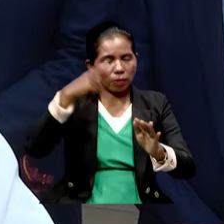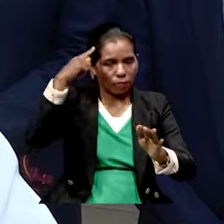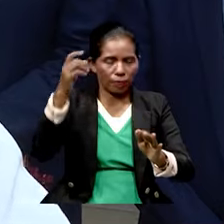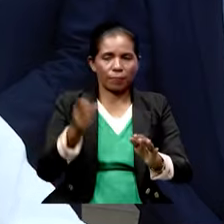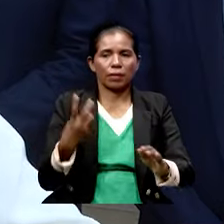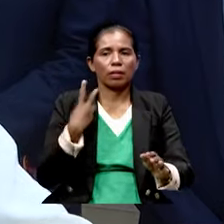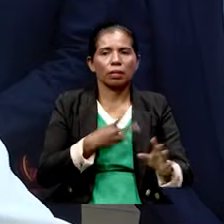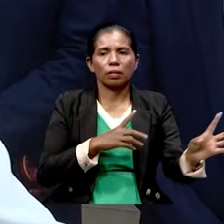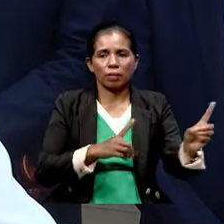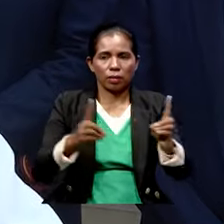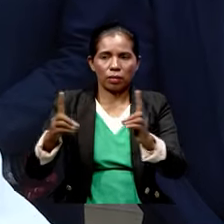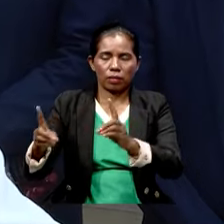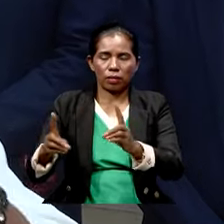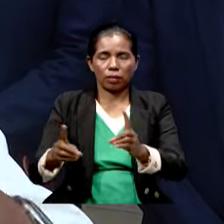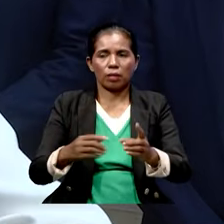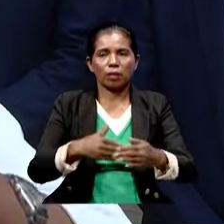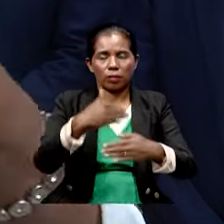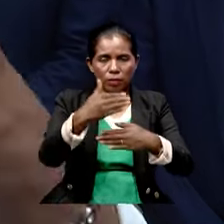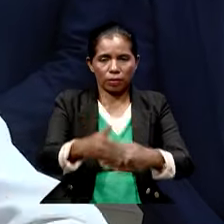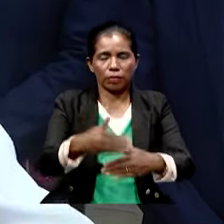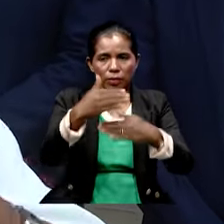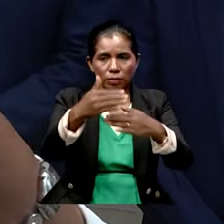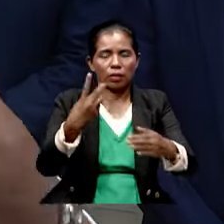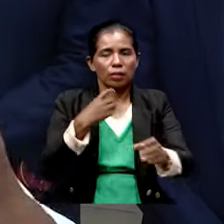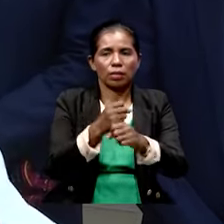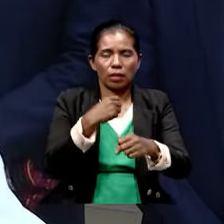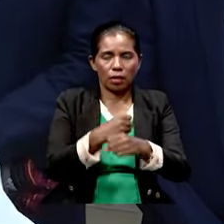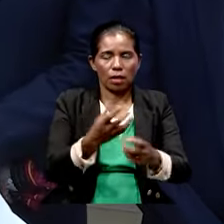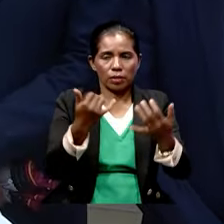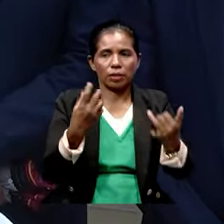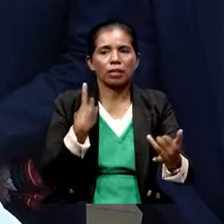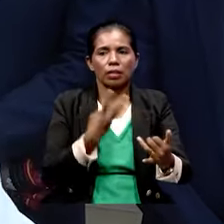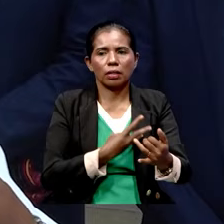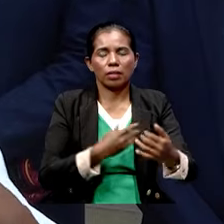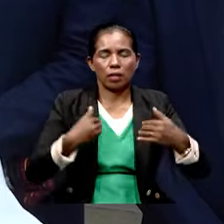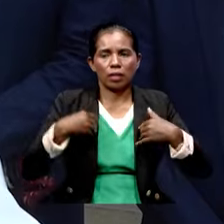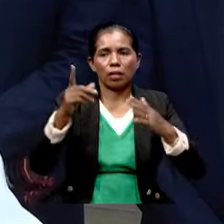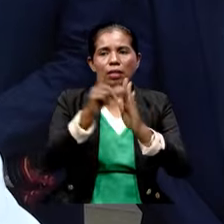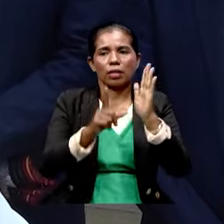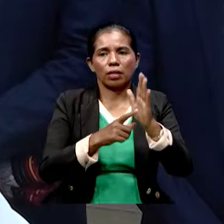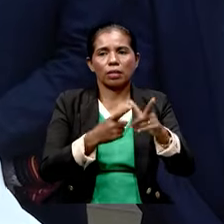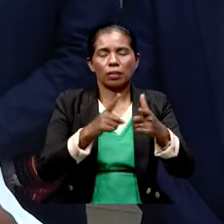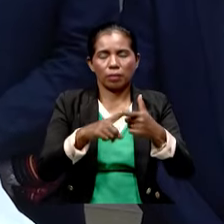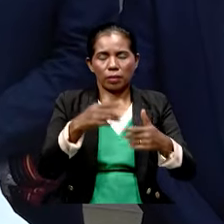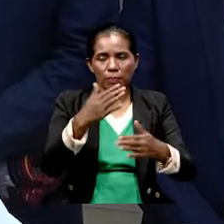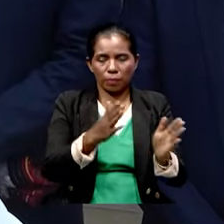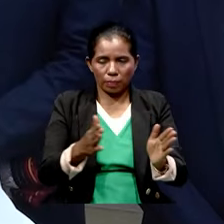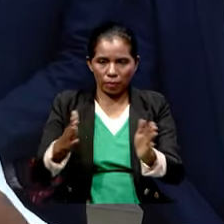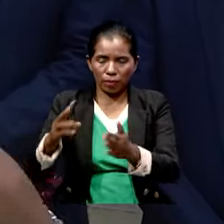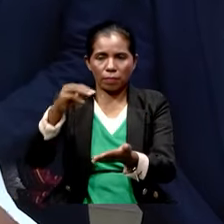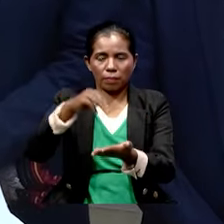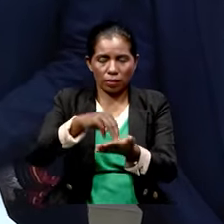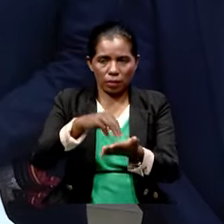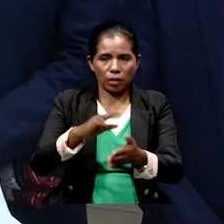ha implementação progressivamente tu relox e da se halo agora drau e te decreto lei e depois e da se prepara nia materiais